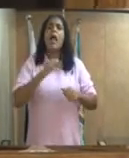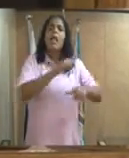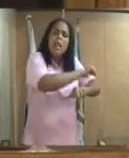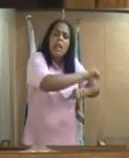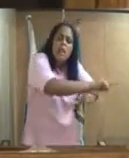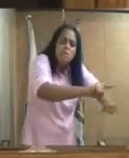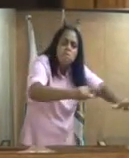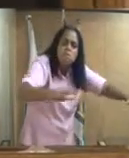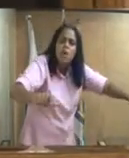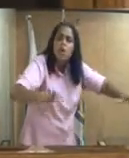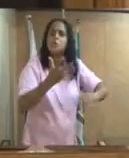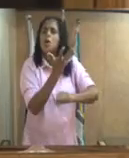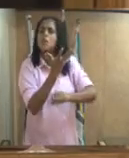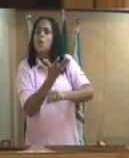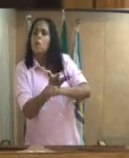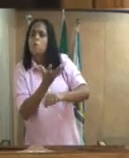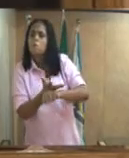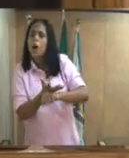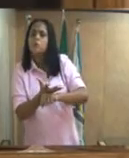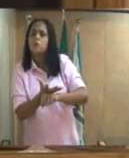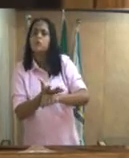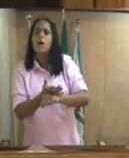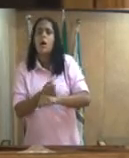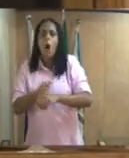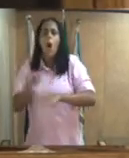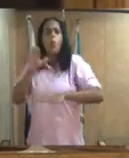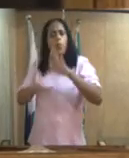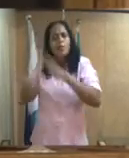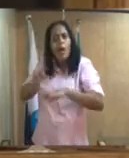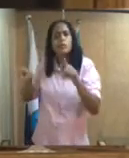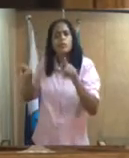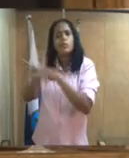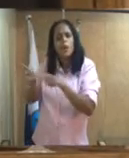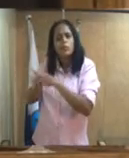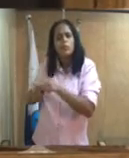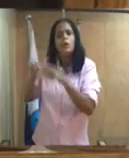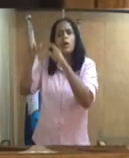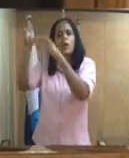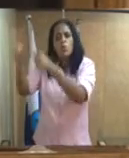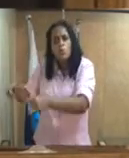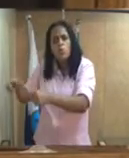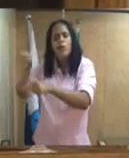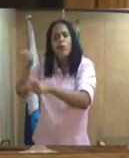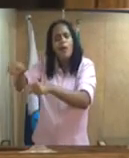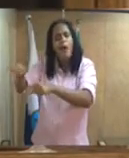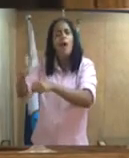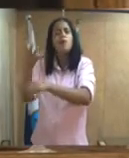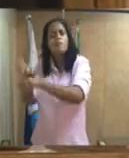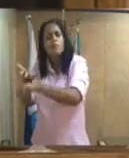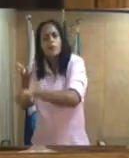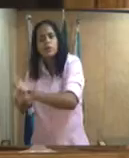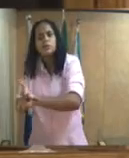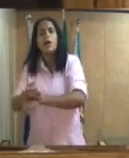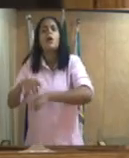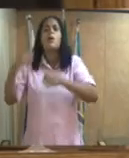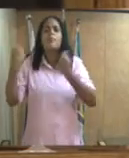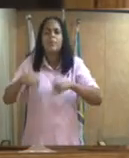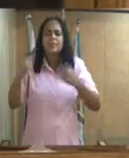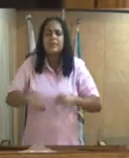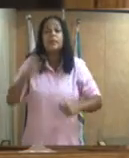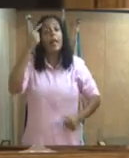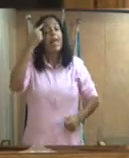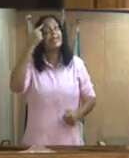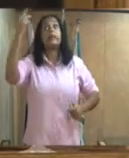praça, possam cuidar da limpeza de um determinado trecho. Hoje é preciso ter